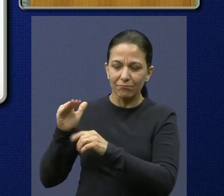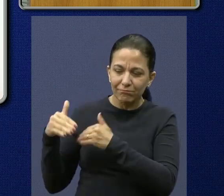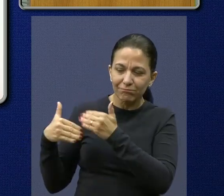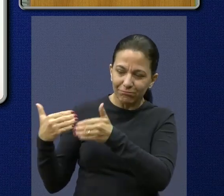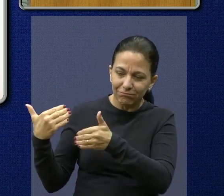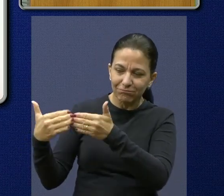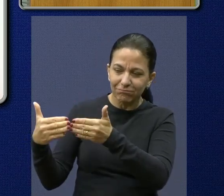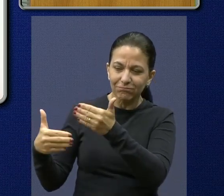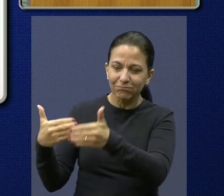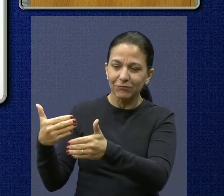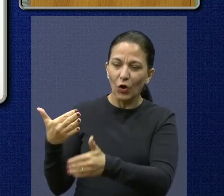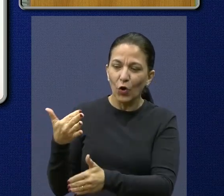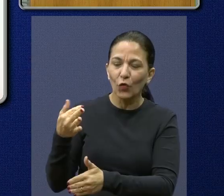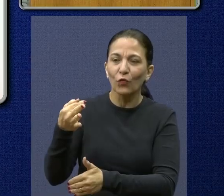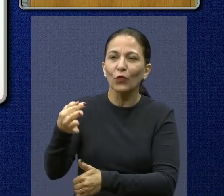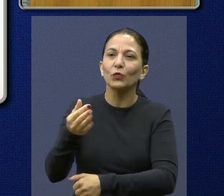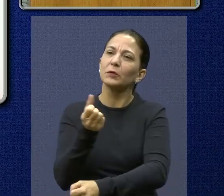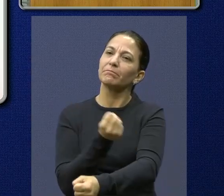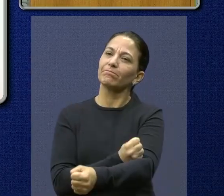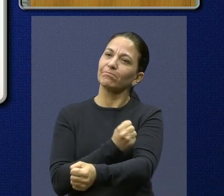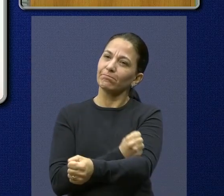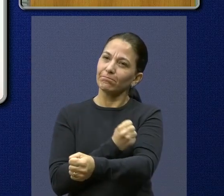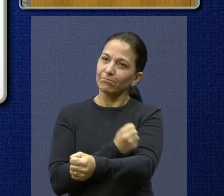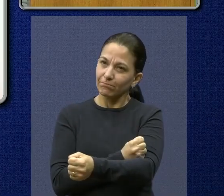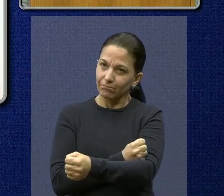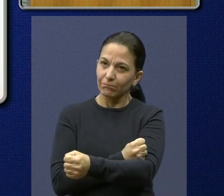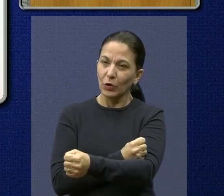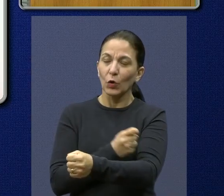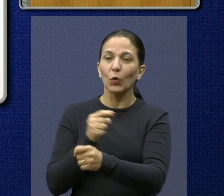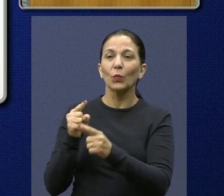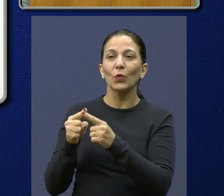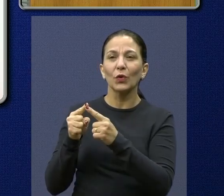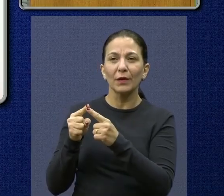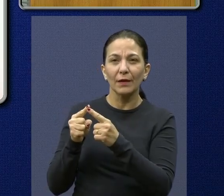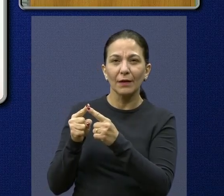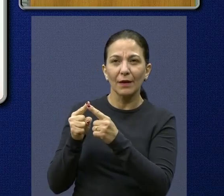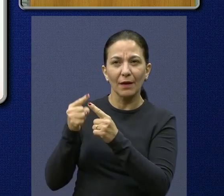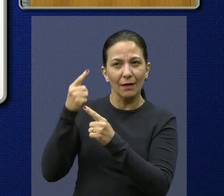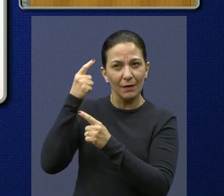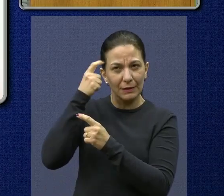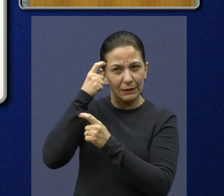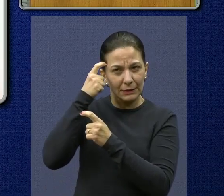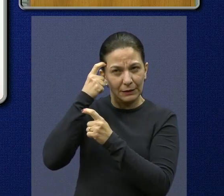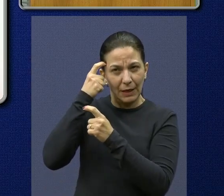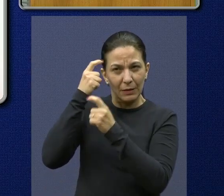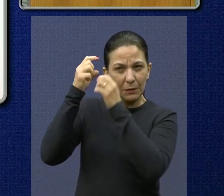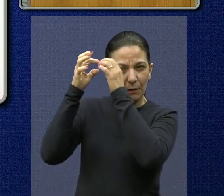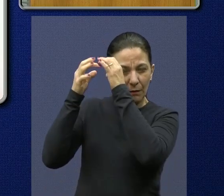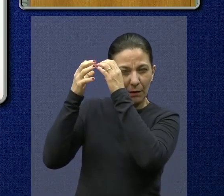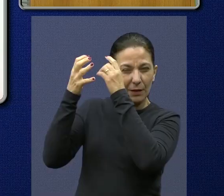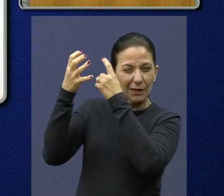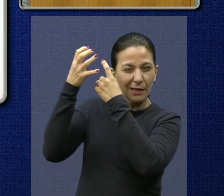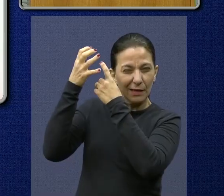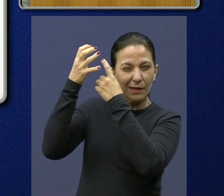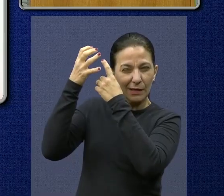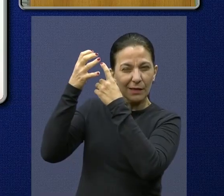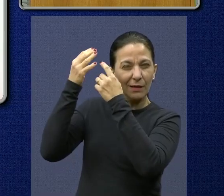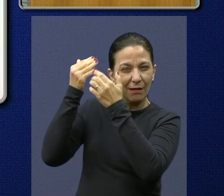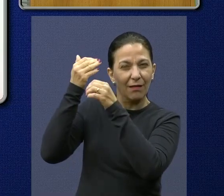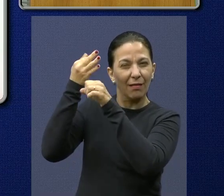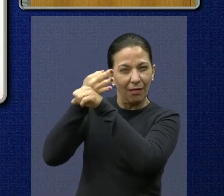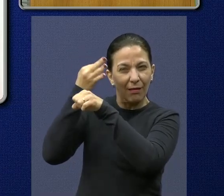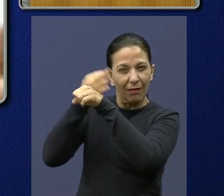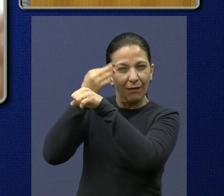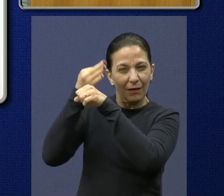amanhã, né, por questão disso do cérebro. Então, o que a gente vai fazer? Olha, um Deus nos acuda, né? Porque a